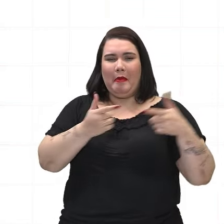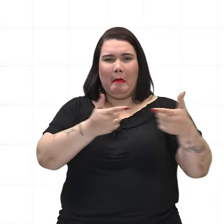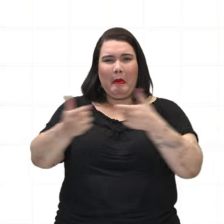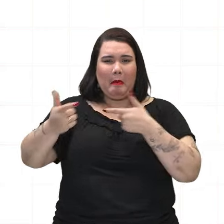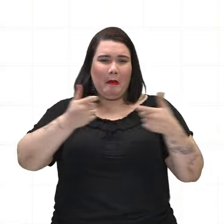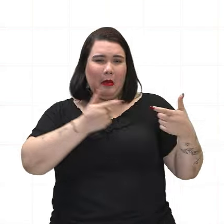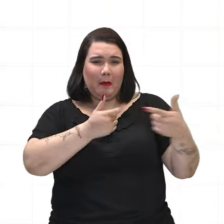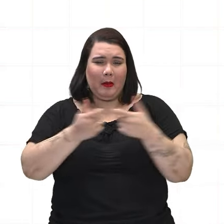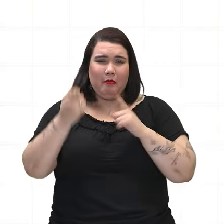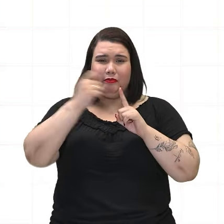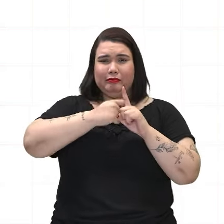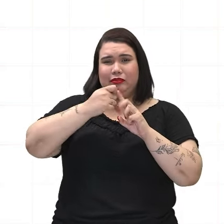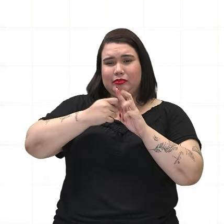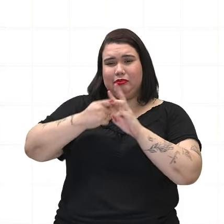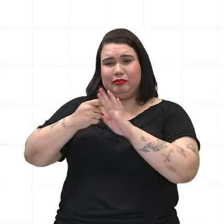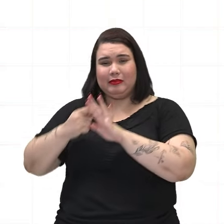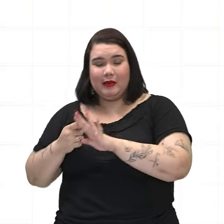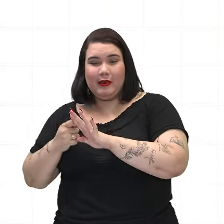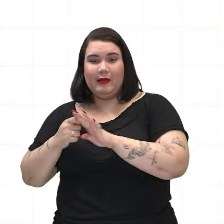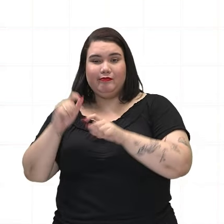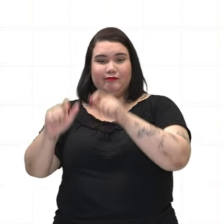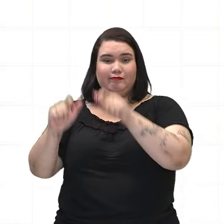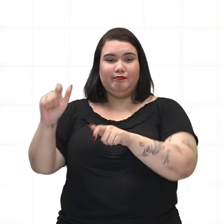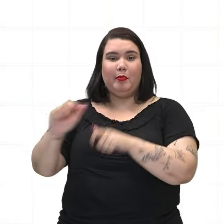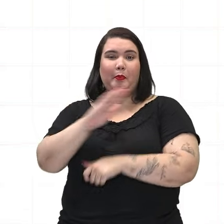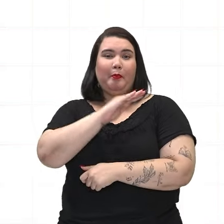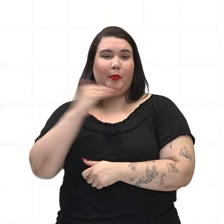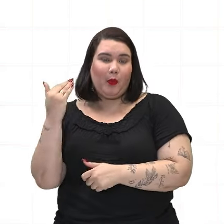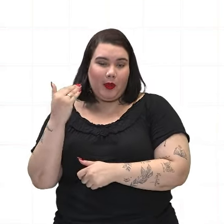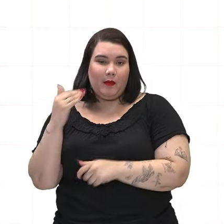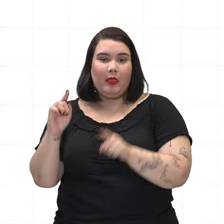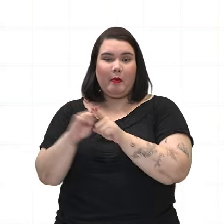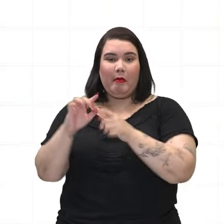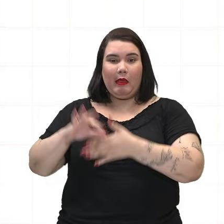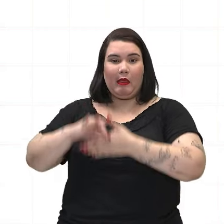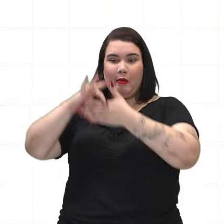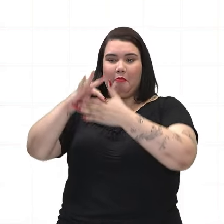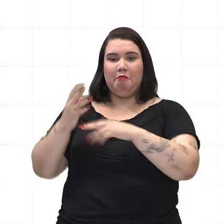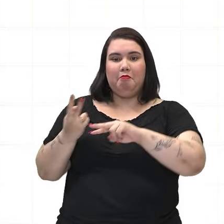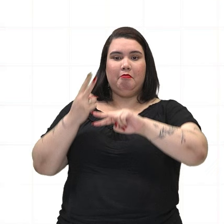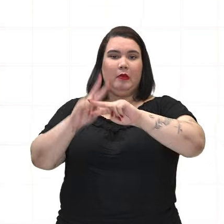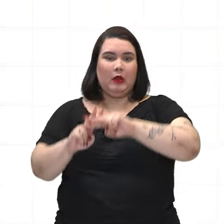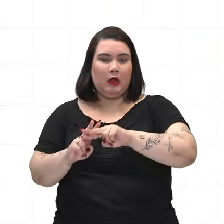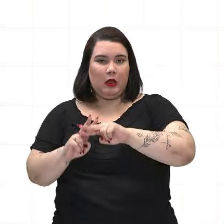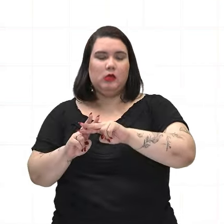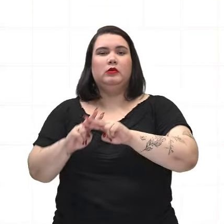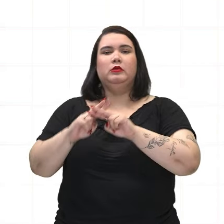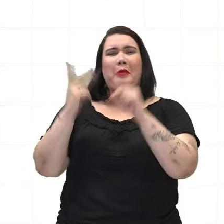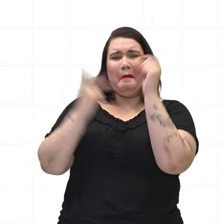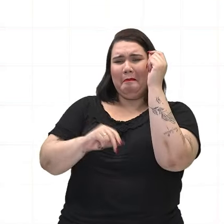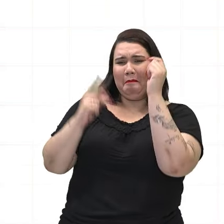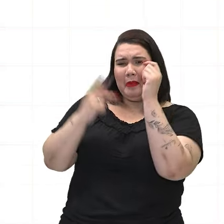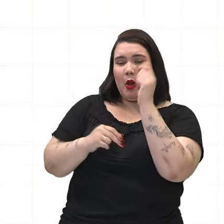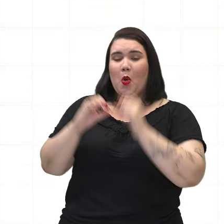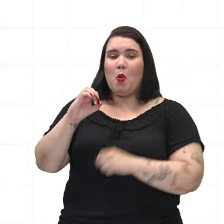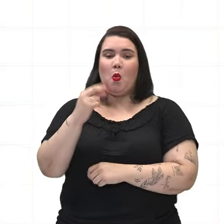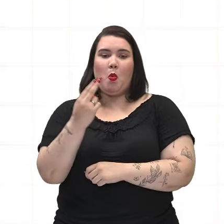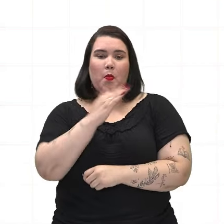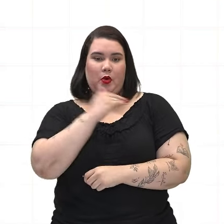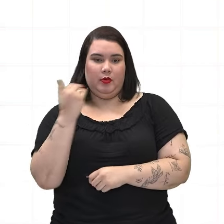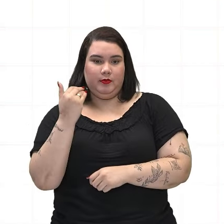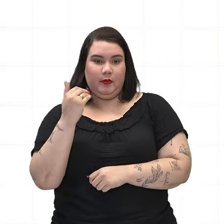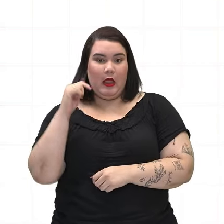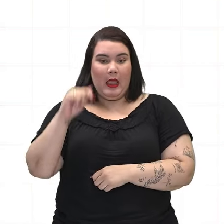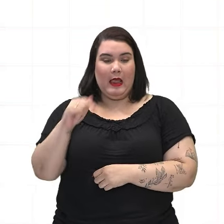foram derrotados e muitos líderes foram presos, torturados ou executados, né? A revolta resultou em